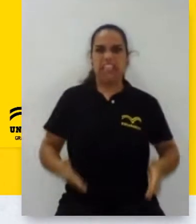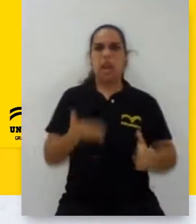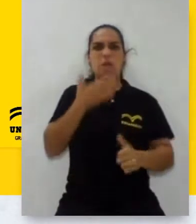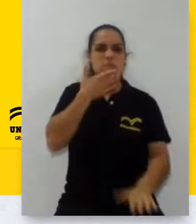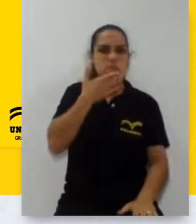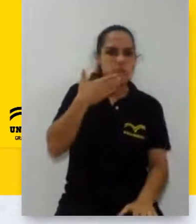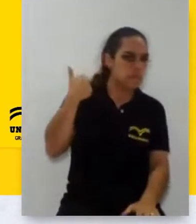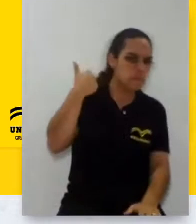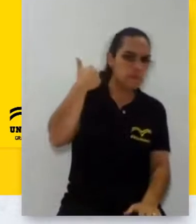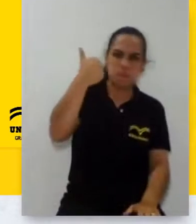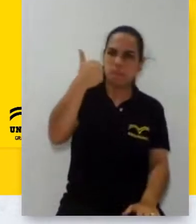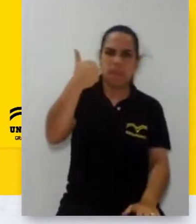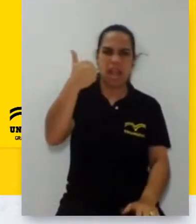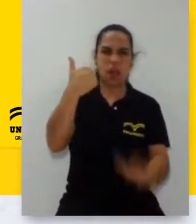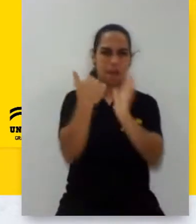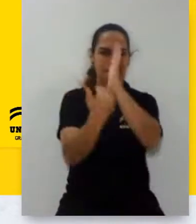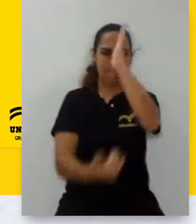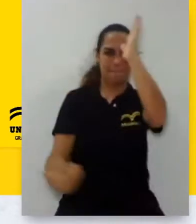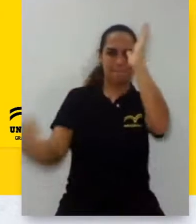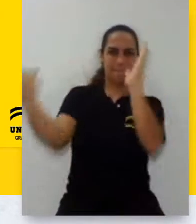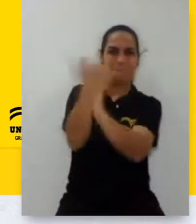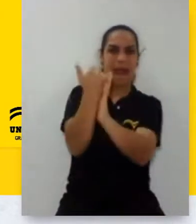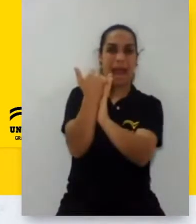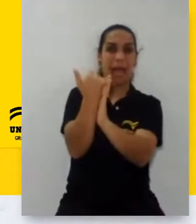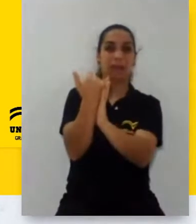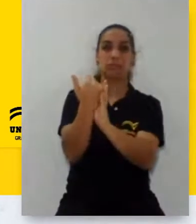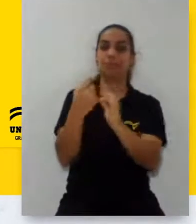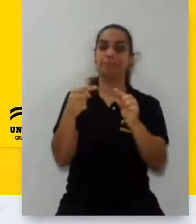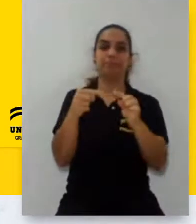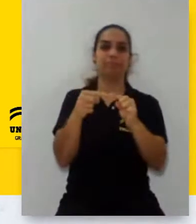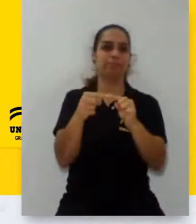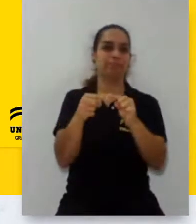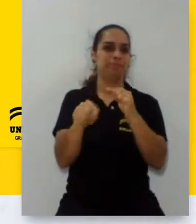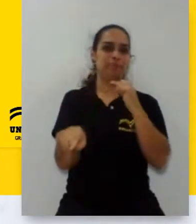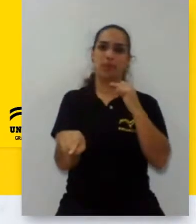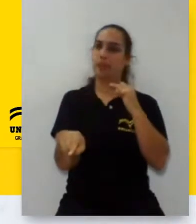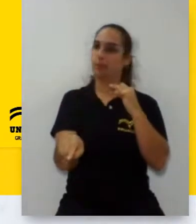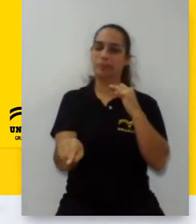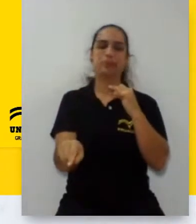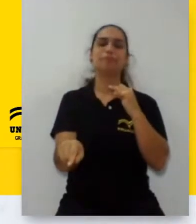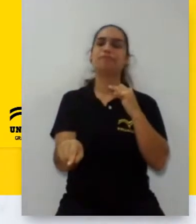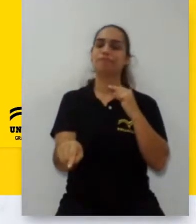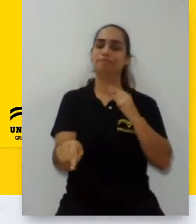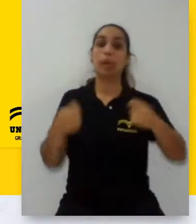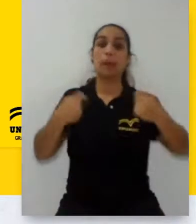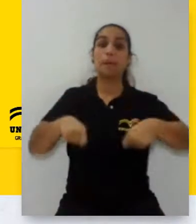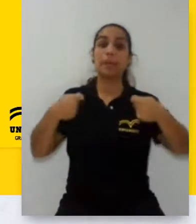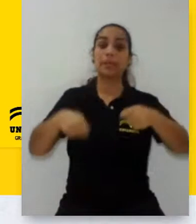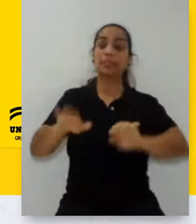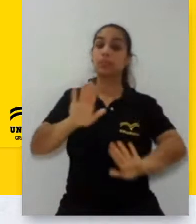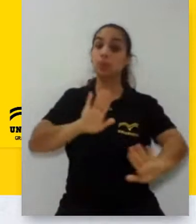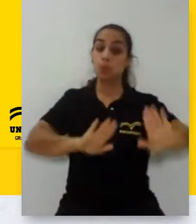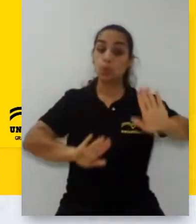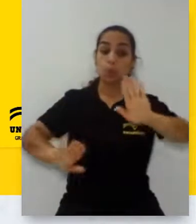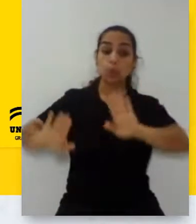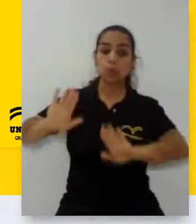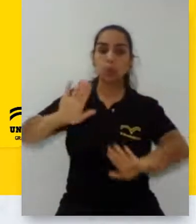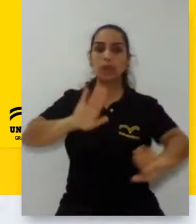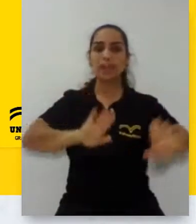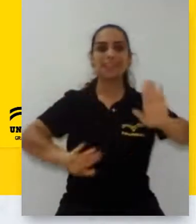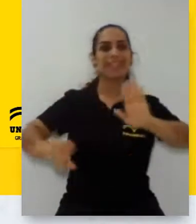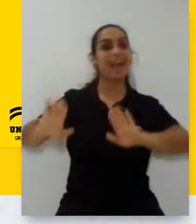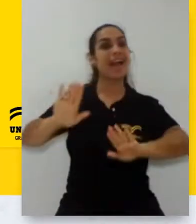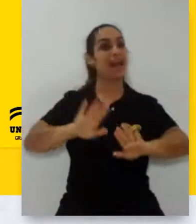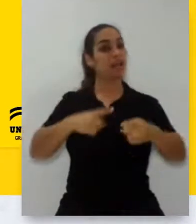vezes mais. Não é verdade, pessoal. Tem que ter um cuidado pelo seguinte, porque nós temos várias formas de controlar